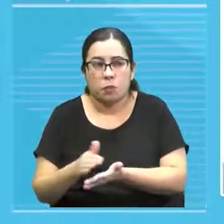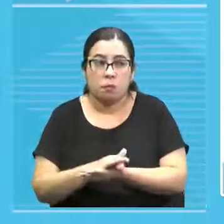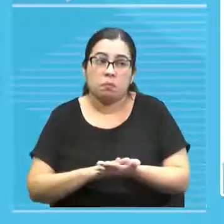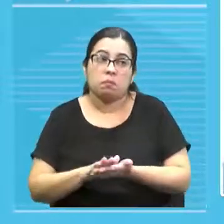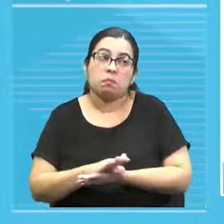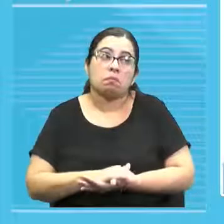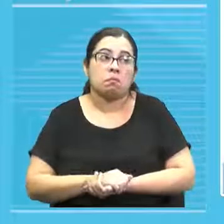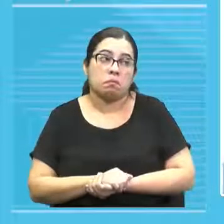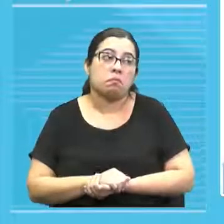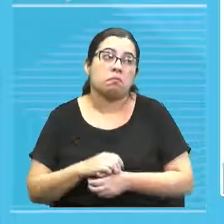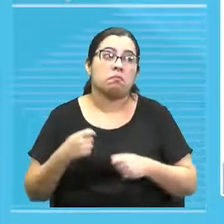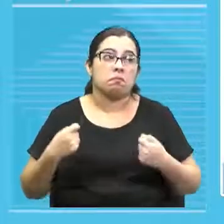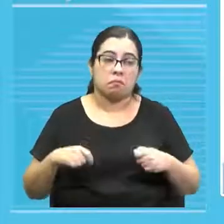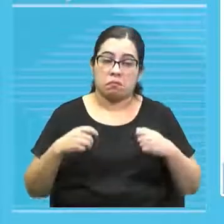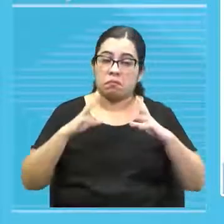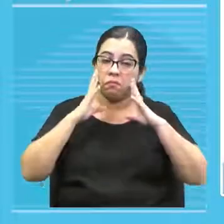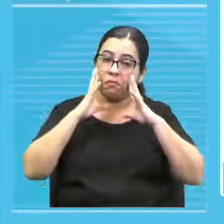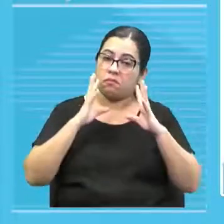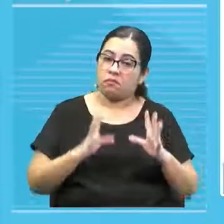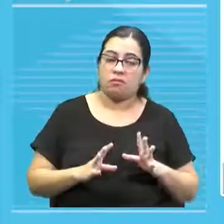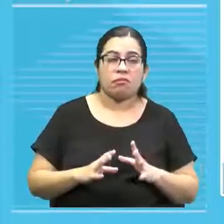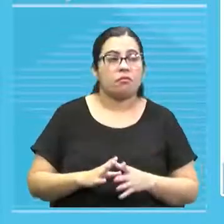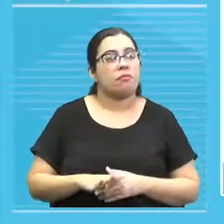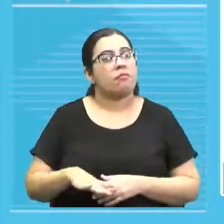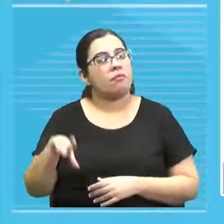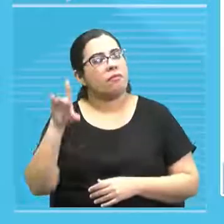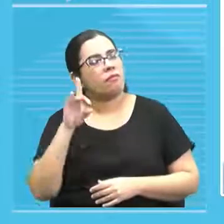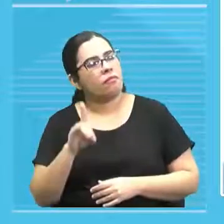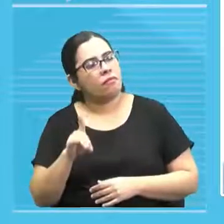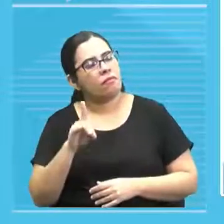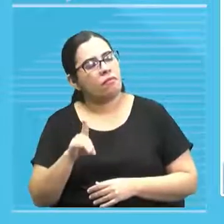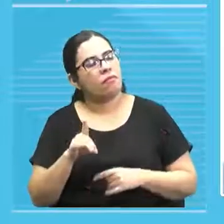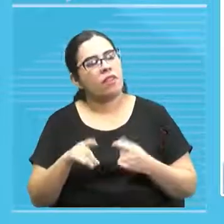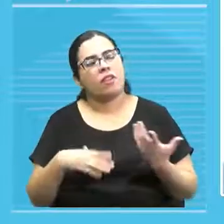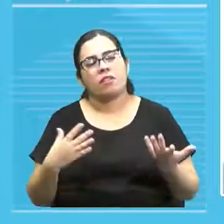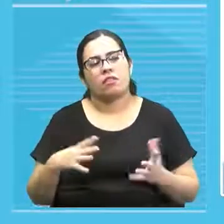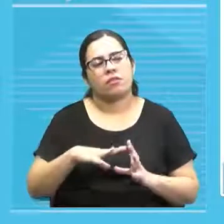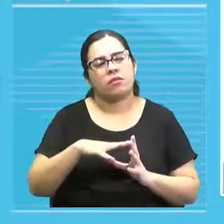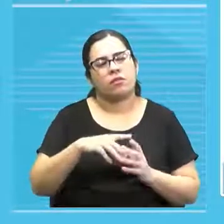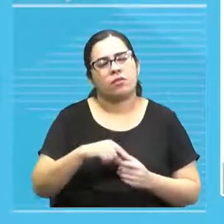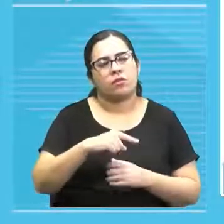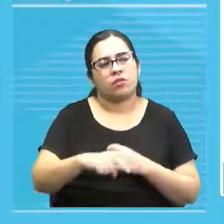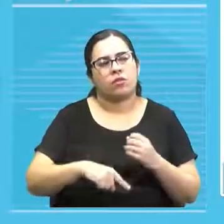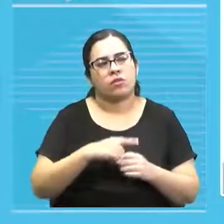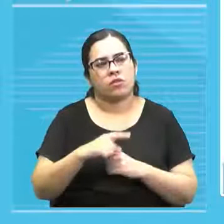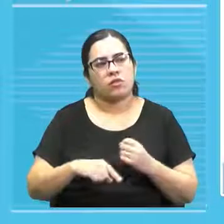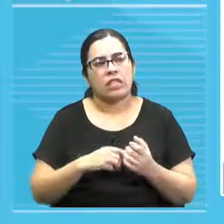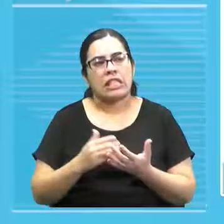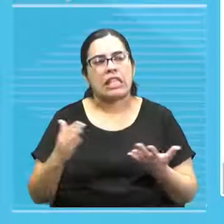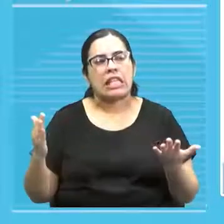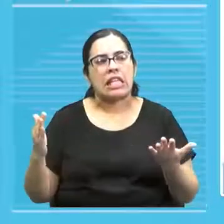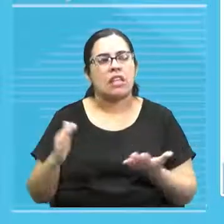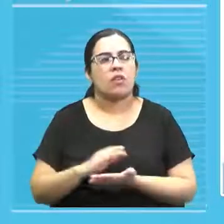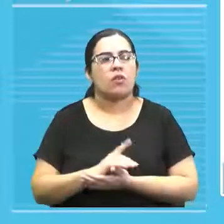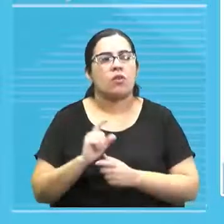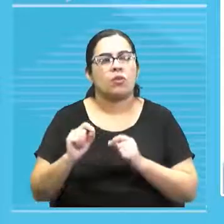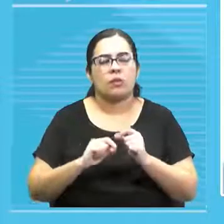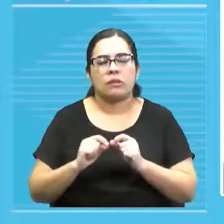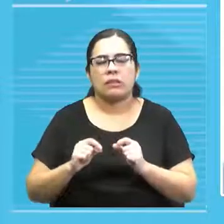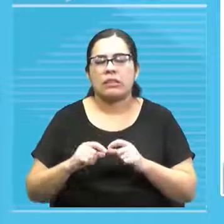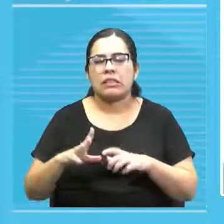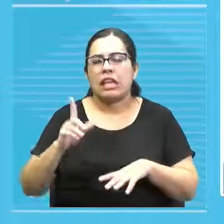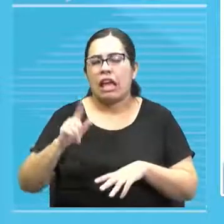ponto que merece destaque Deixa eu olhar aqui a letra de A globalização quase e anulou a xenofobia os